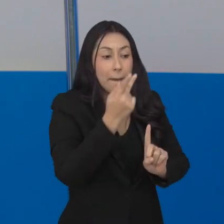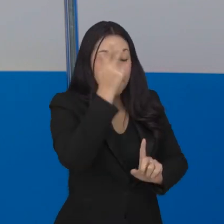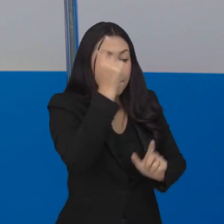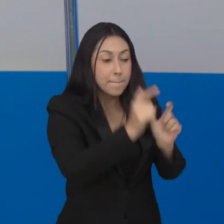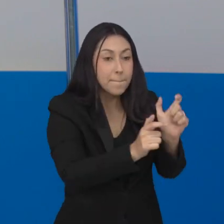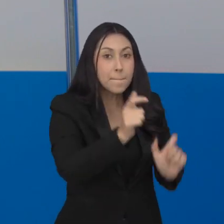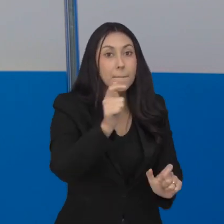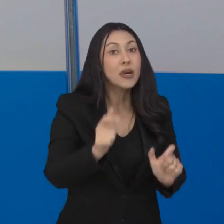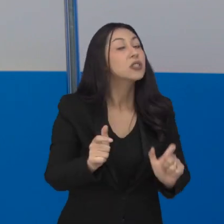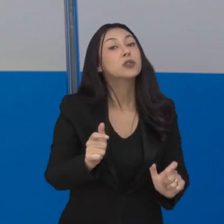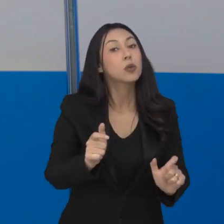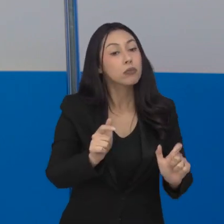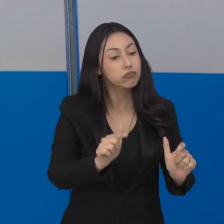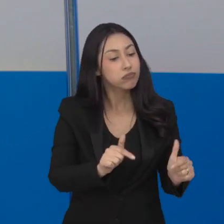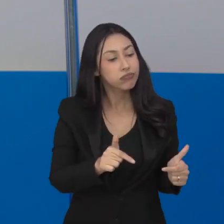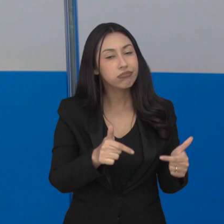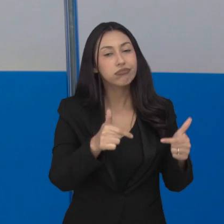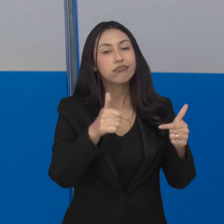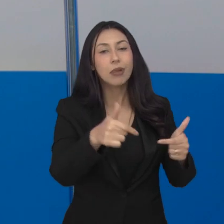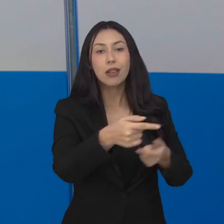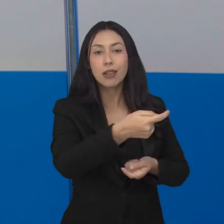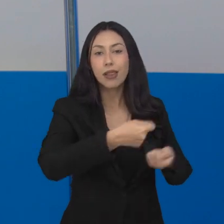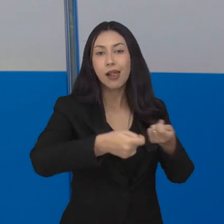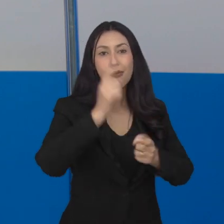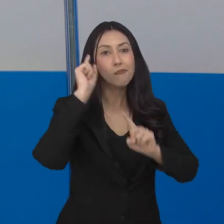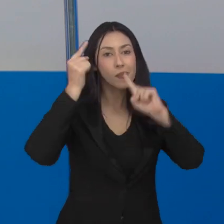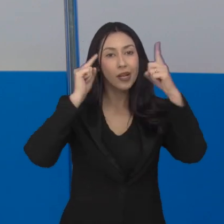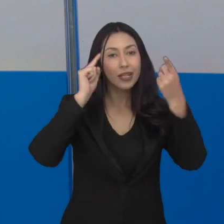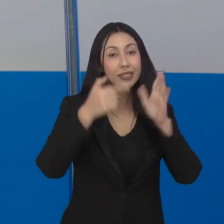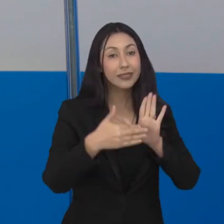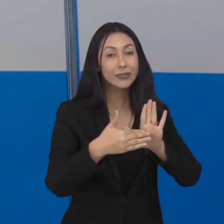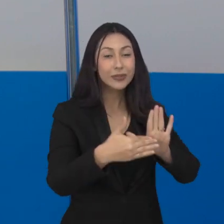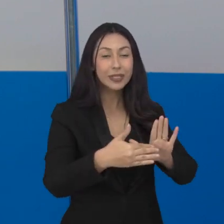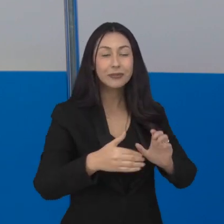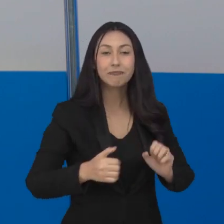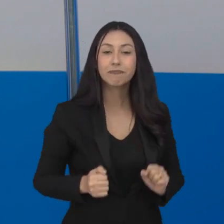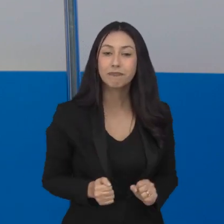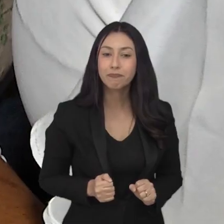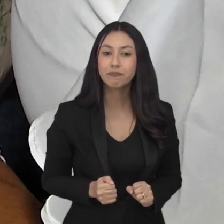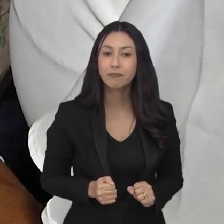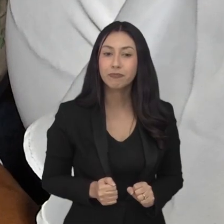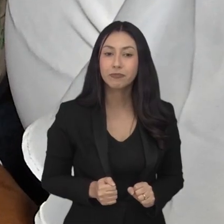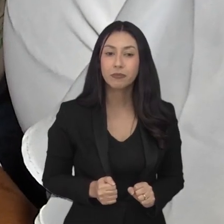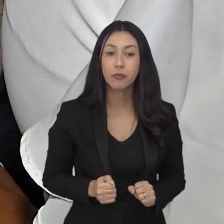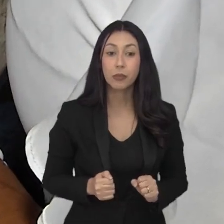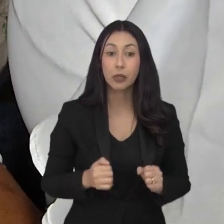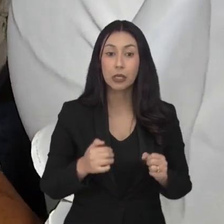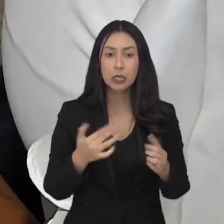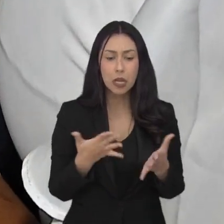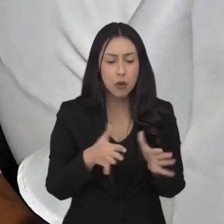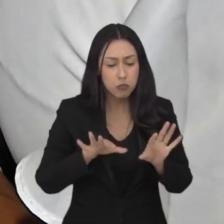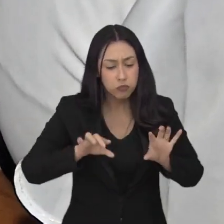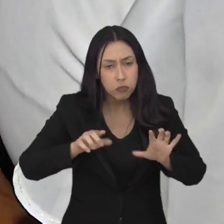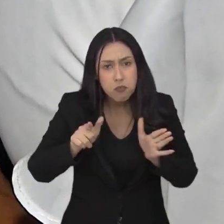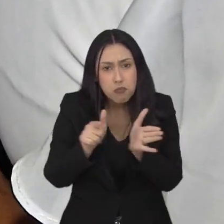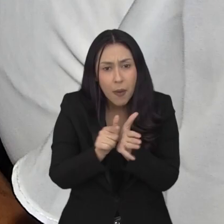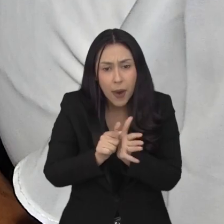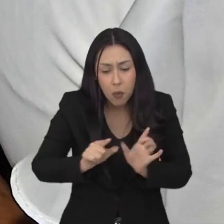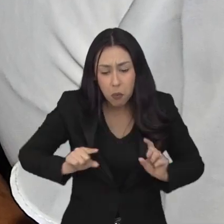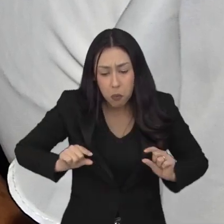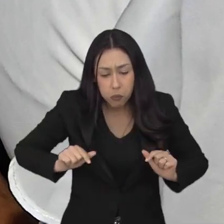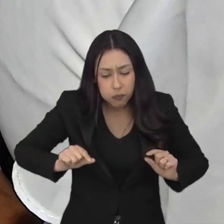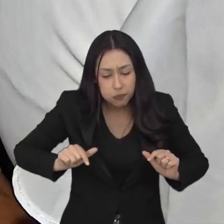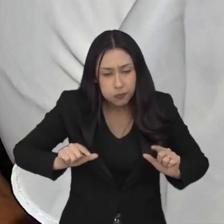e pessoas que apostam nessa vertente de mercado e têm contribuído com a cidade. Segurar a ponta do papel, enrolar